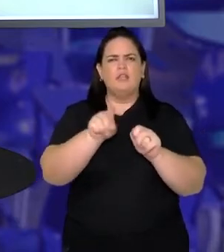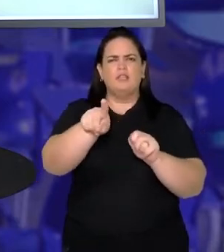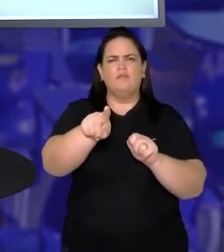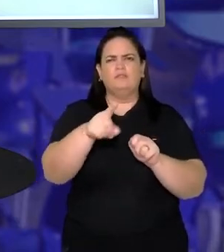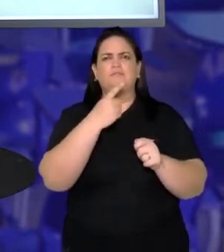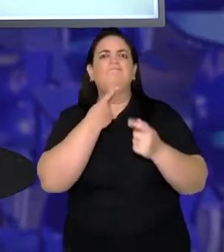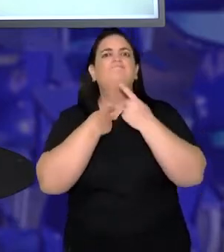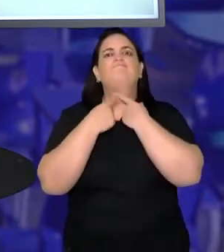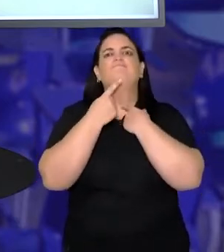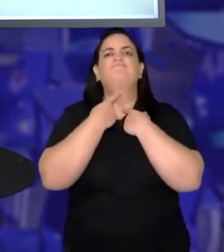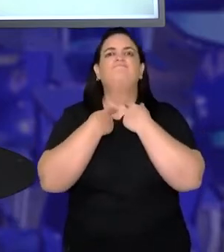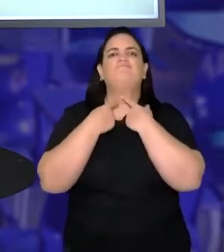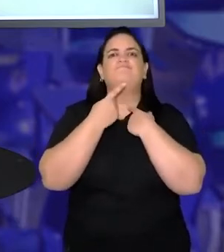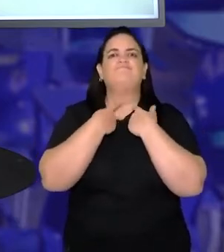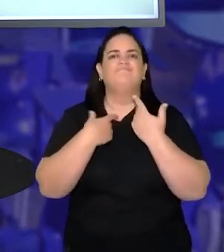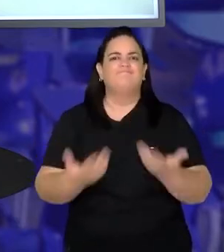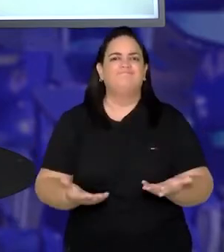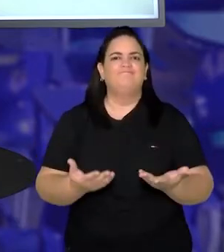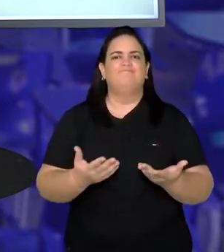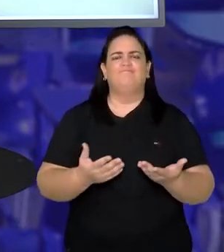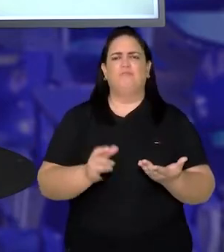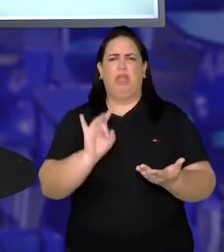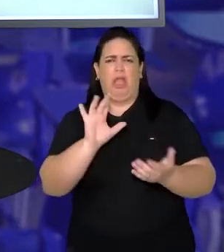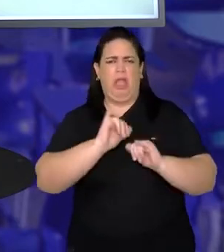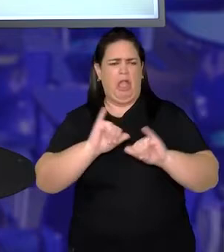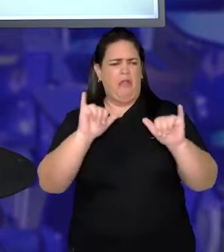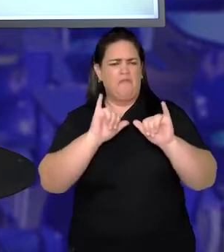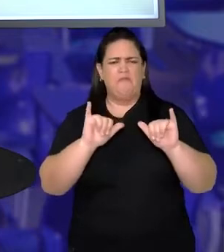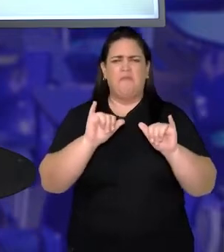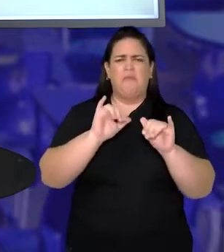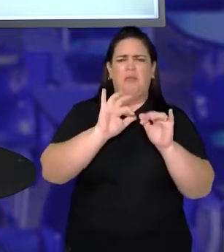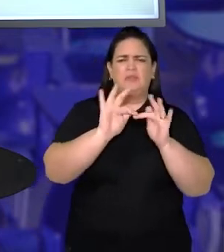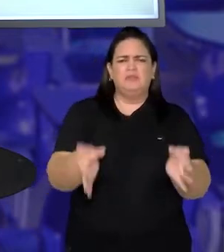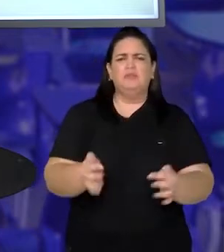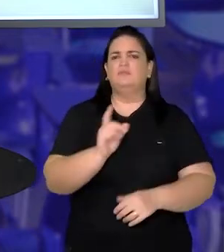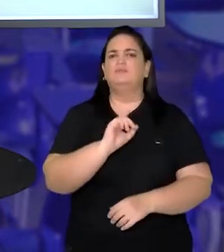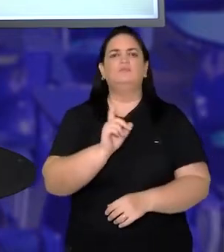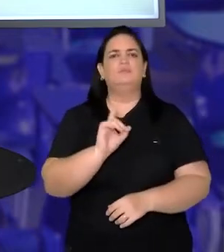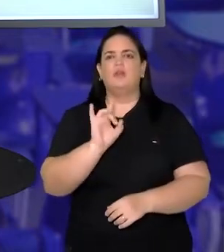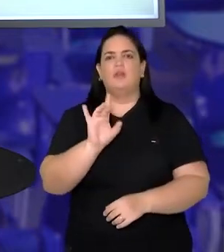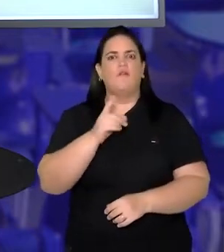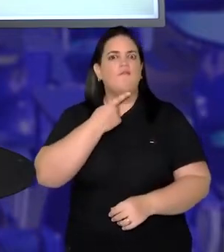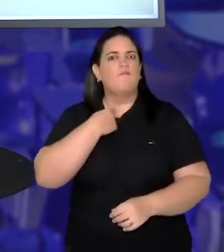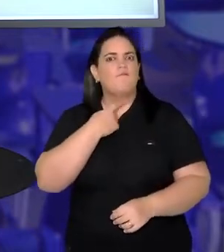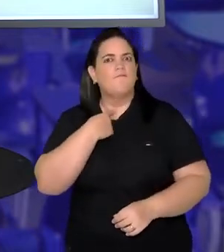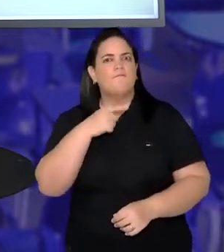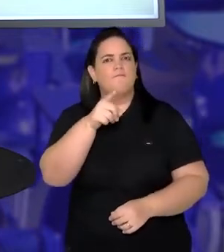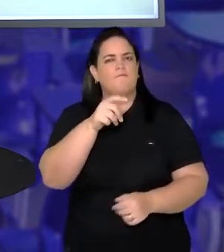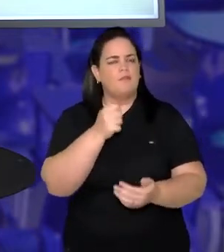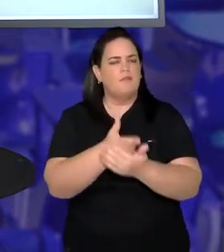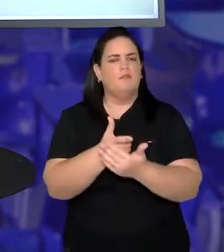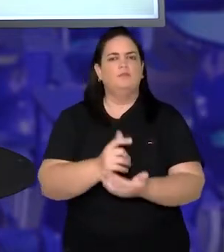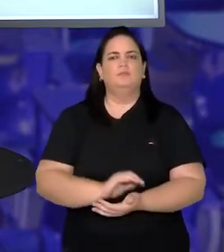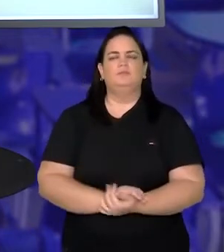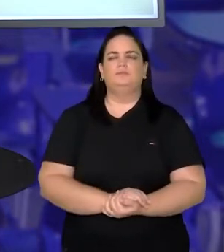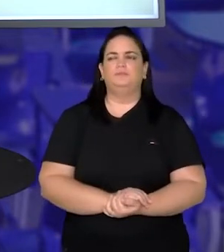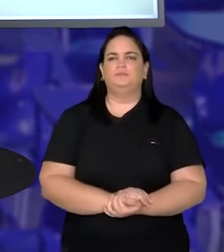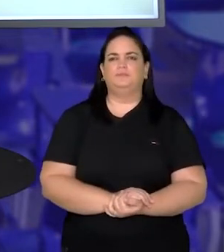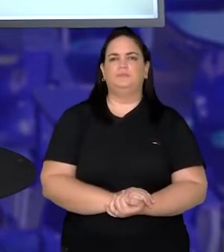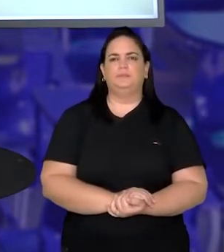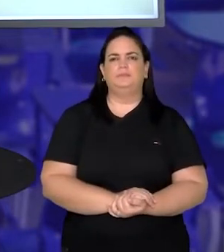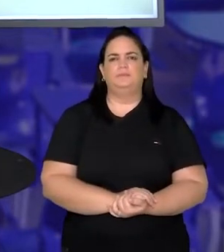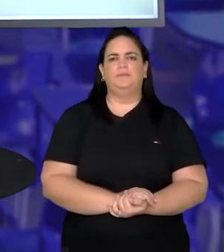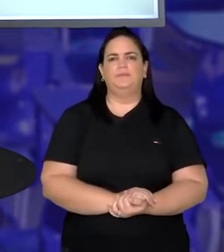seu desejo do que necessariamente com a informação sobre utilidades variadas dos produtos. Beleza?